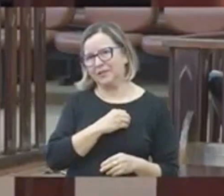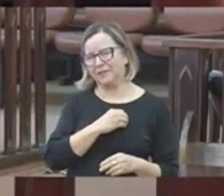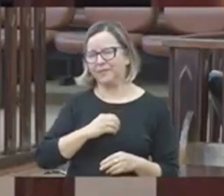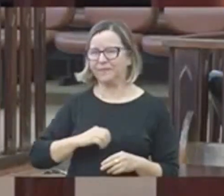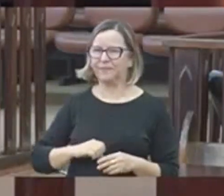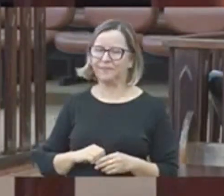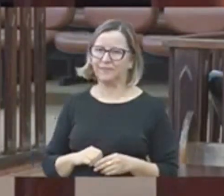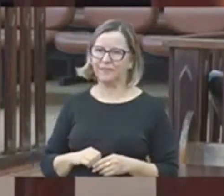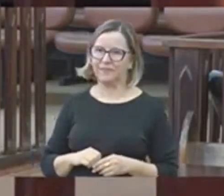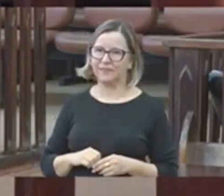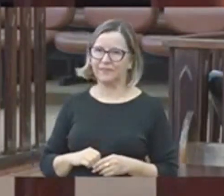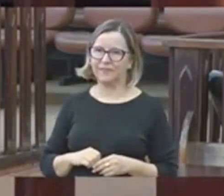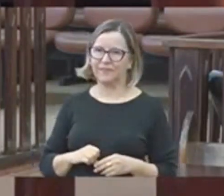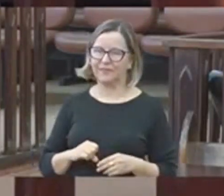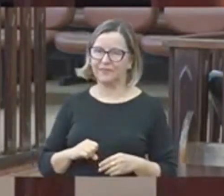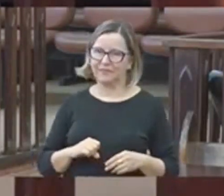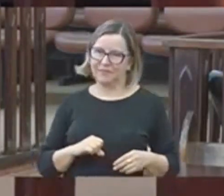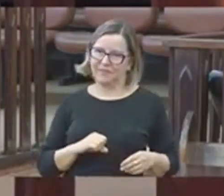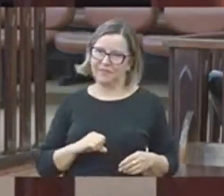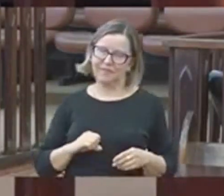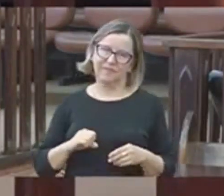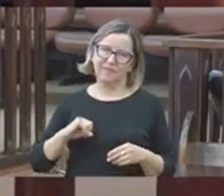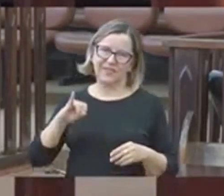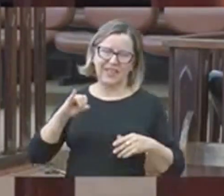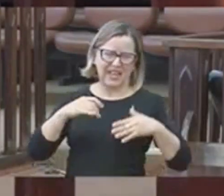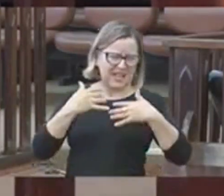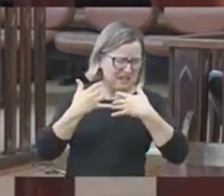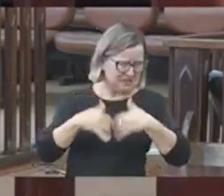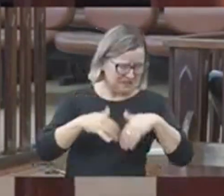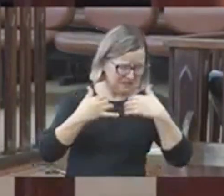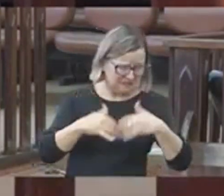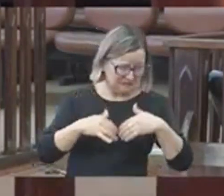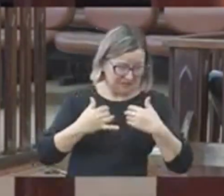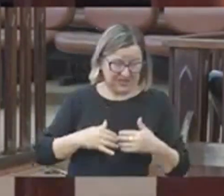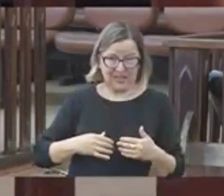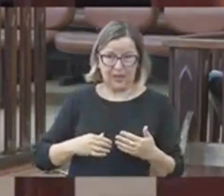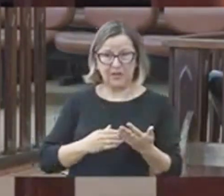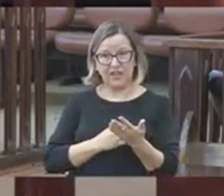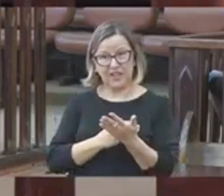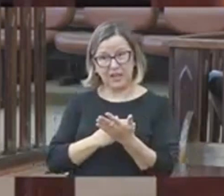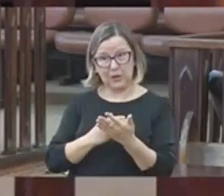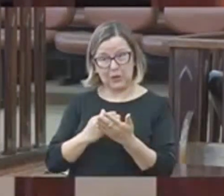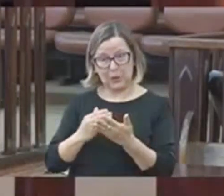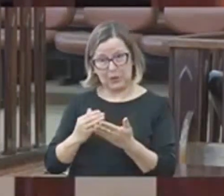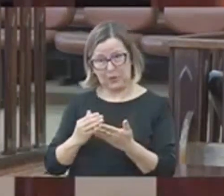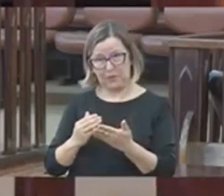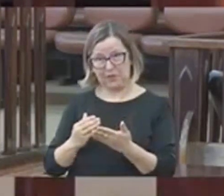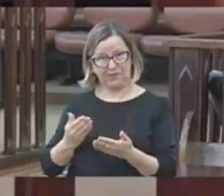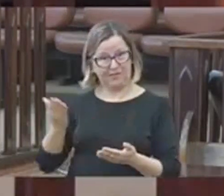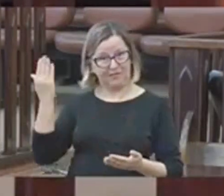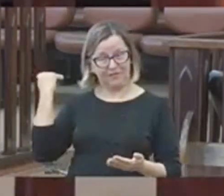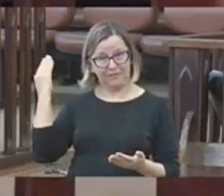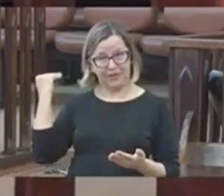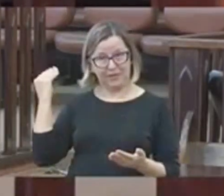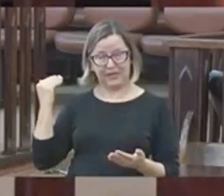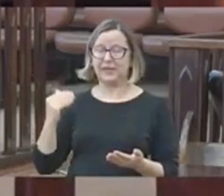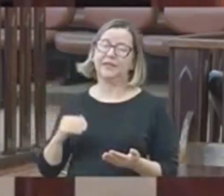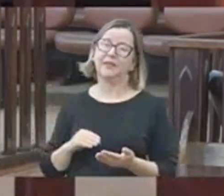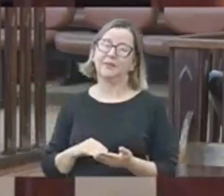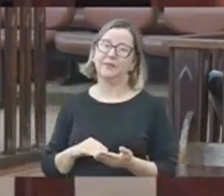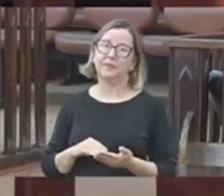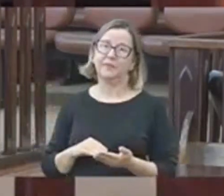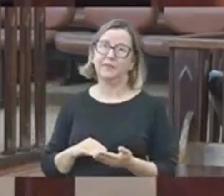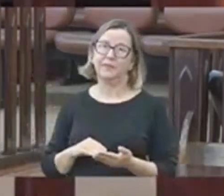Se o caos instalado entre o princípio, que nós lemos lá em Gênesis capítulo 1,